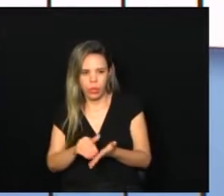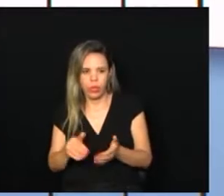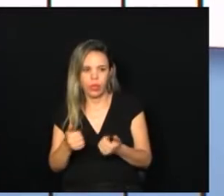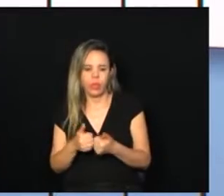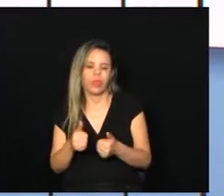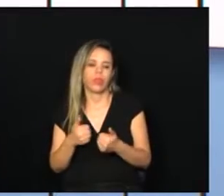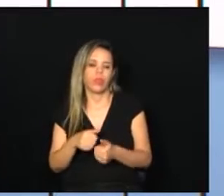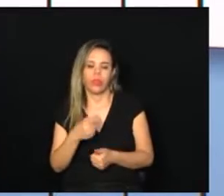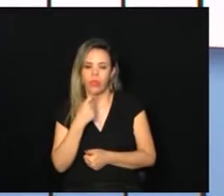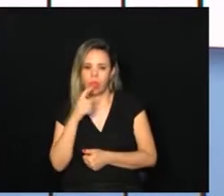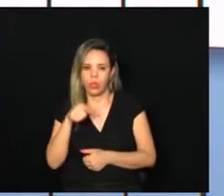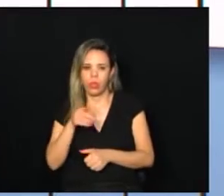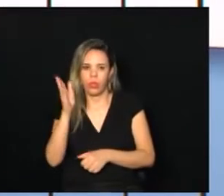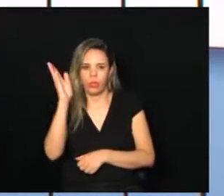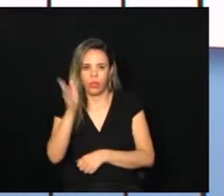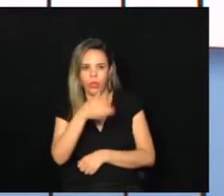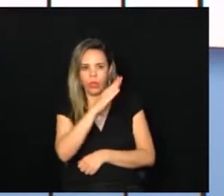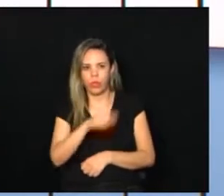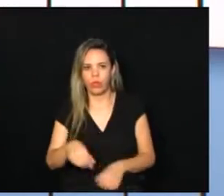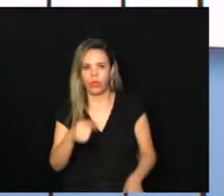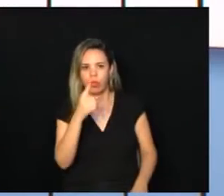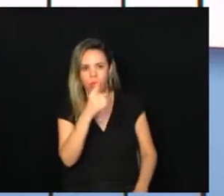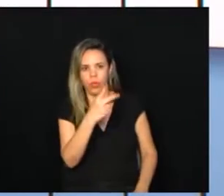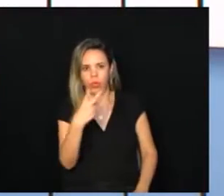Campinas, que vai anular um total de